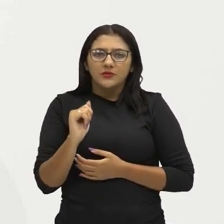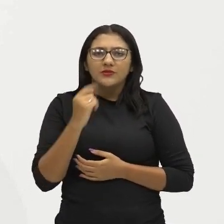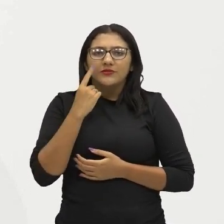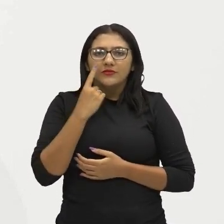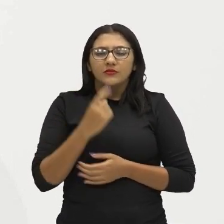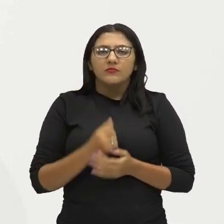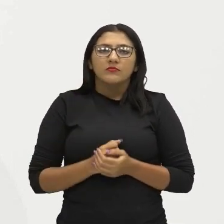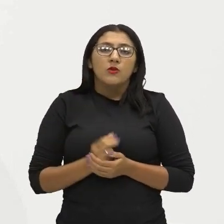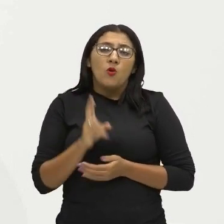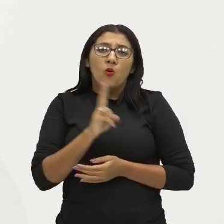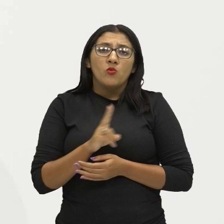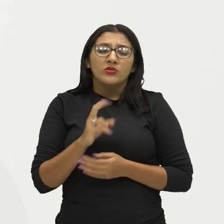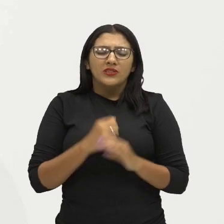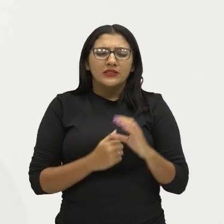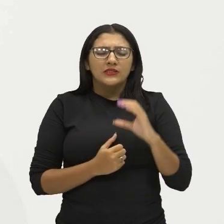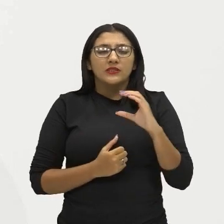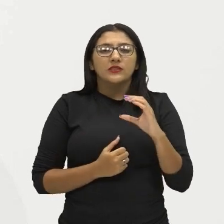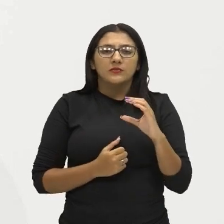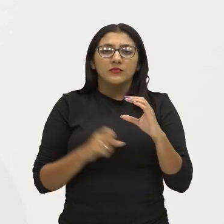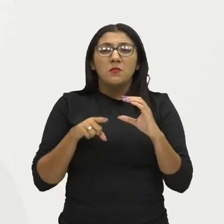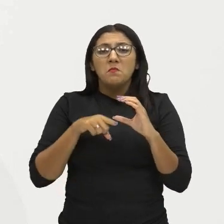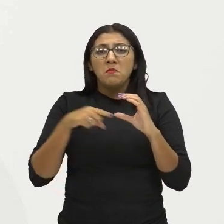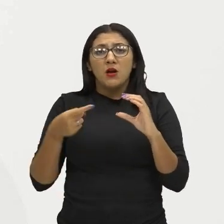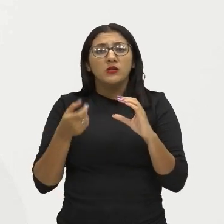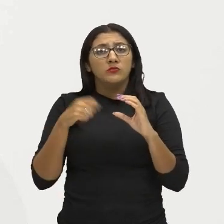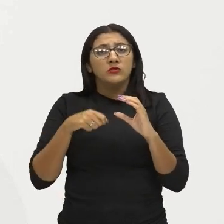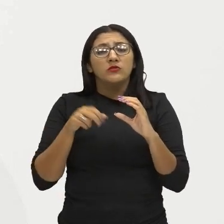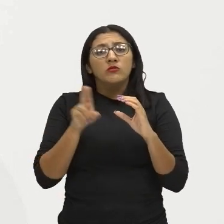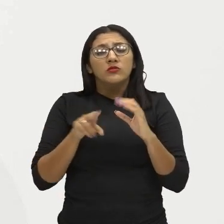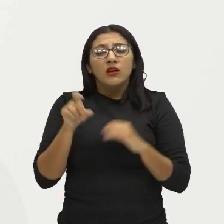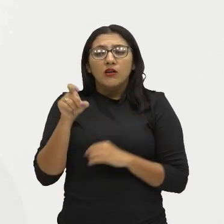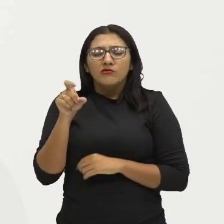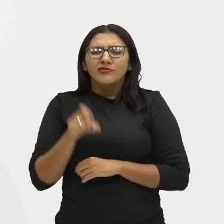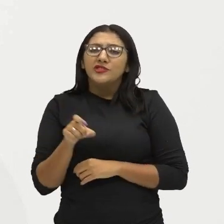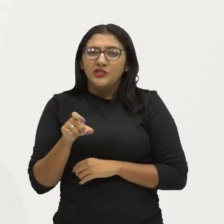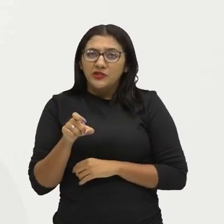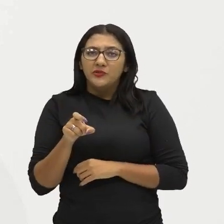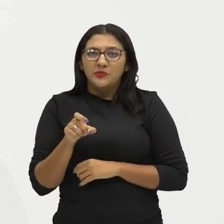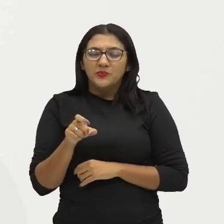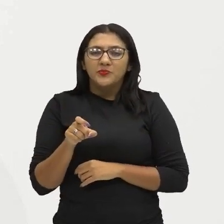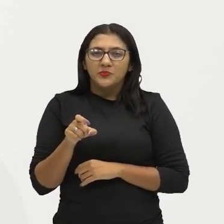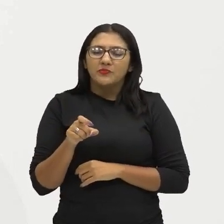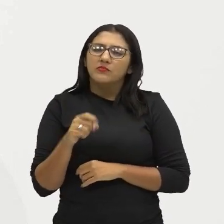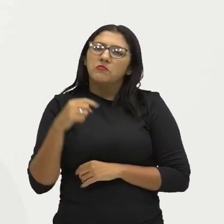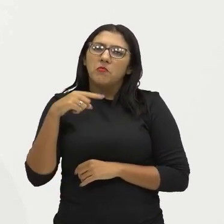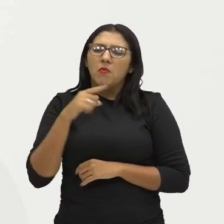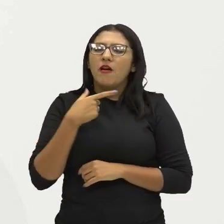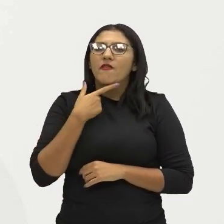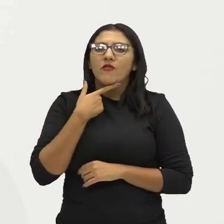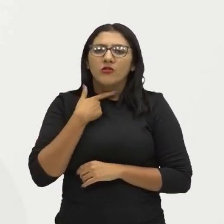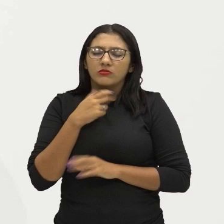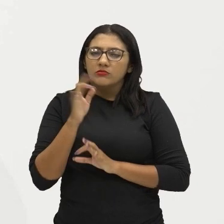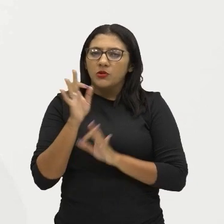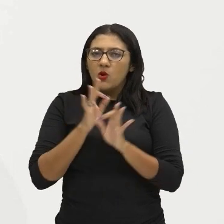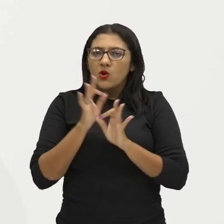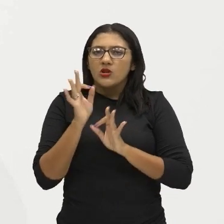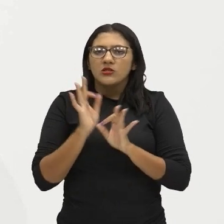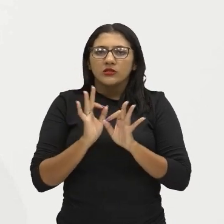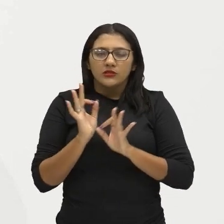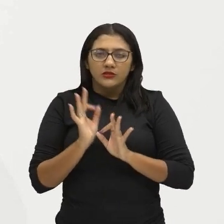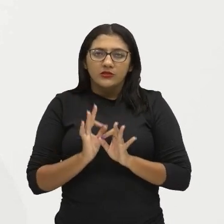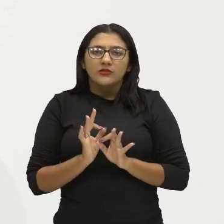o C, mas também posso utilizar X. Você escolhe. Isso daqui, pessoal, é